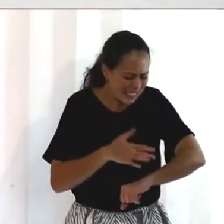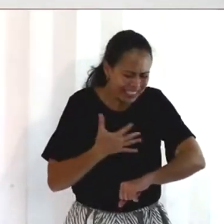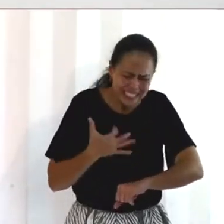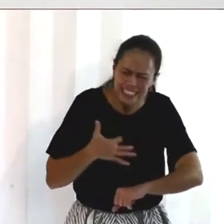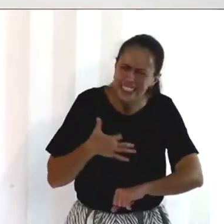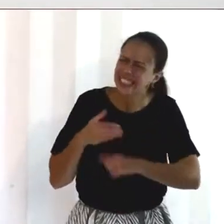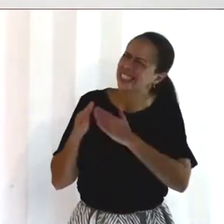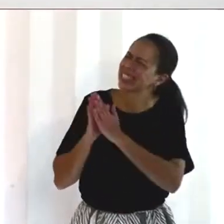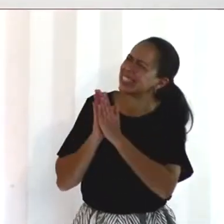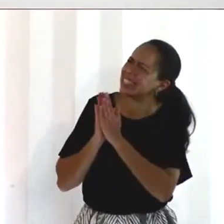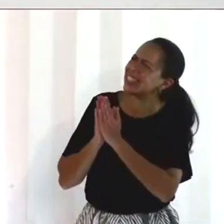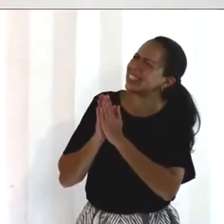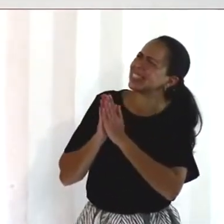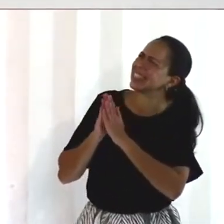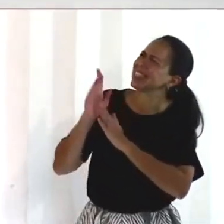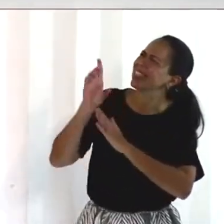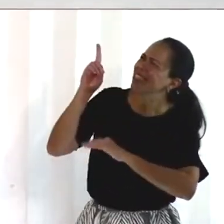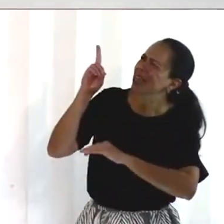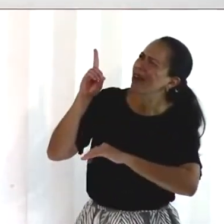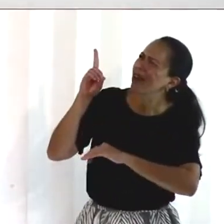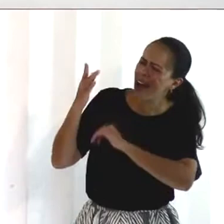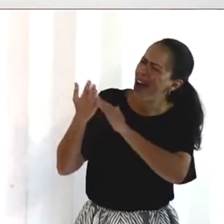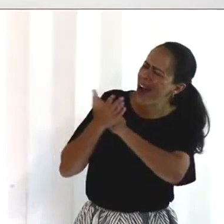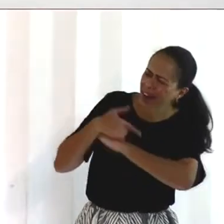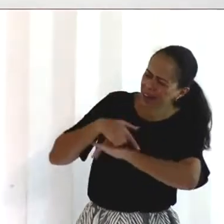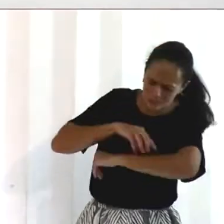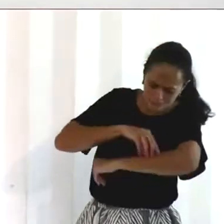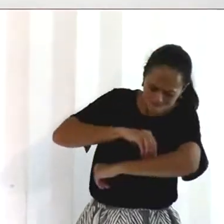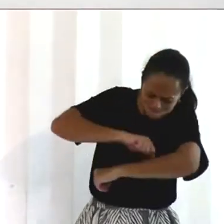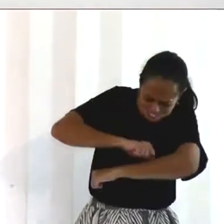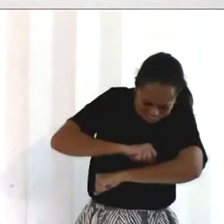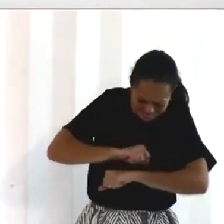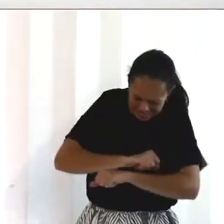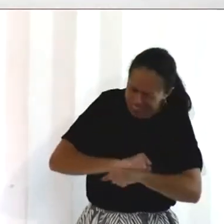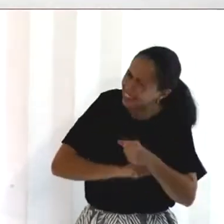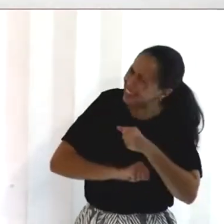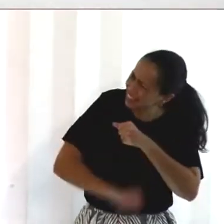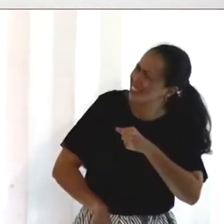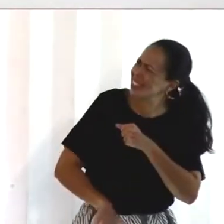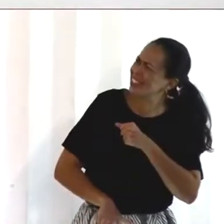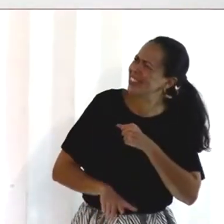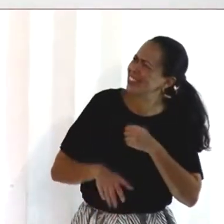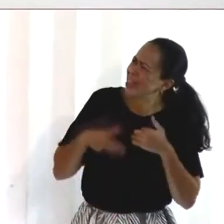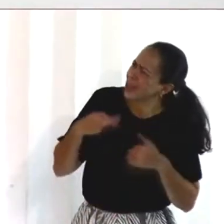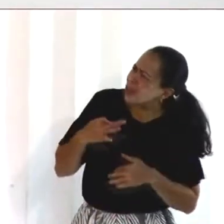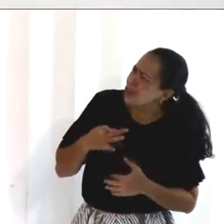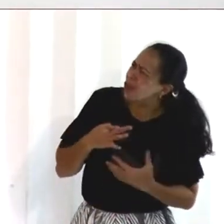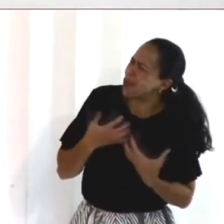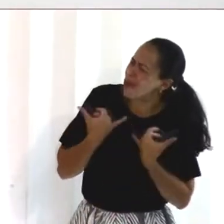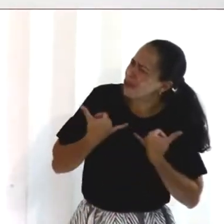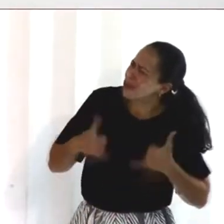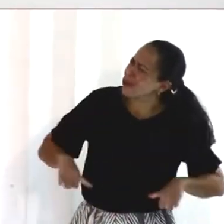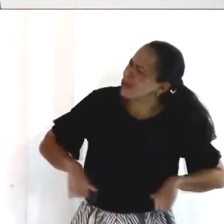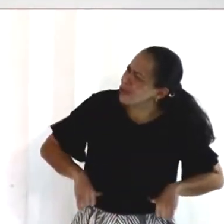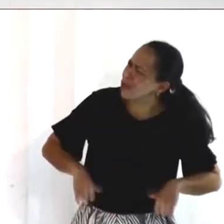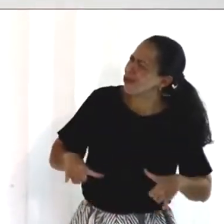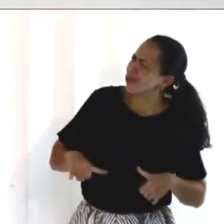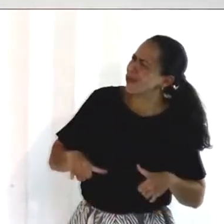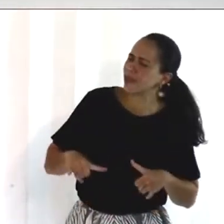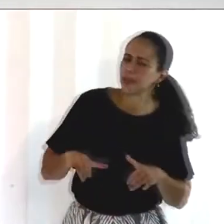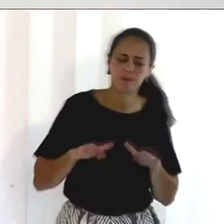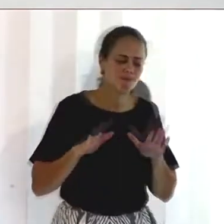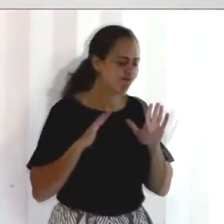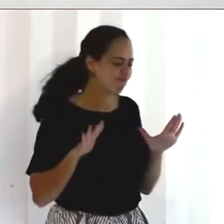presença está com você, eu estou em graça com você. É como se Deus dissesse: Paulo, a dor